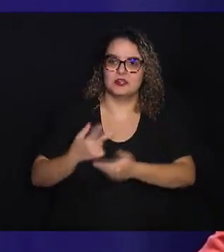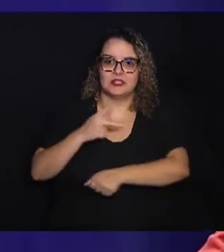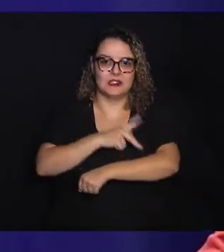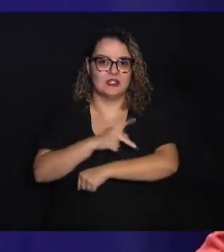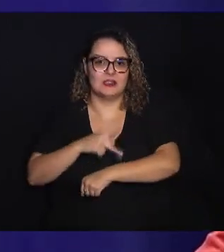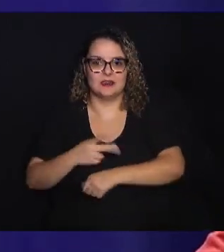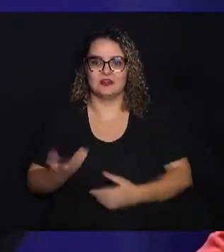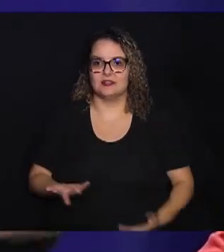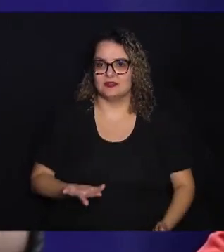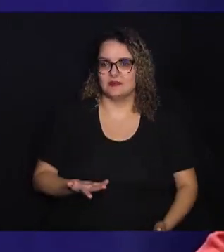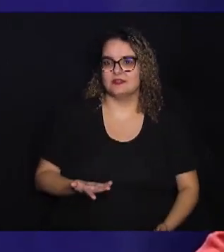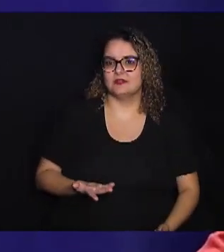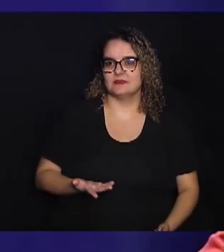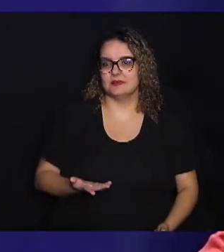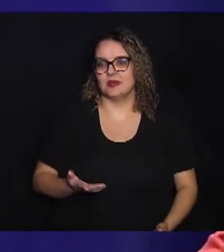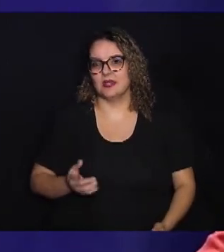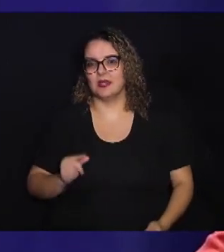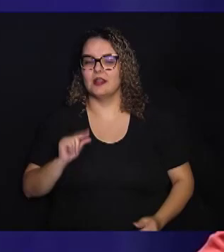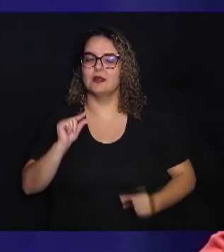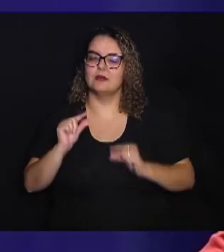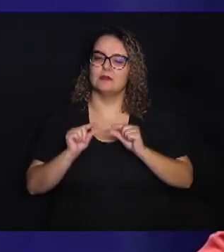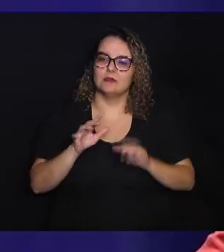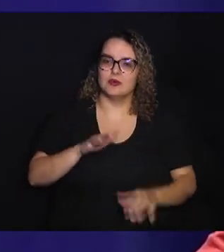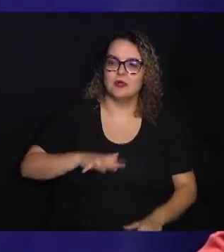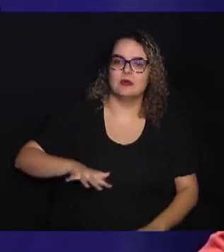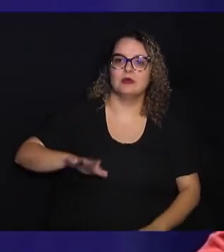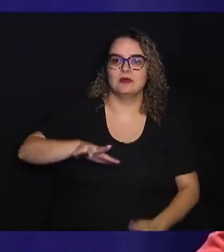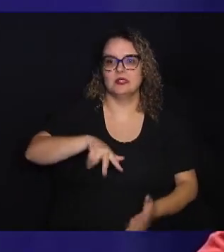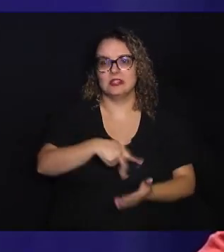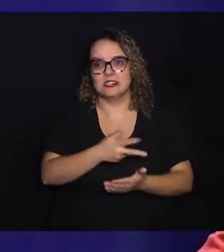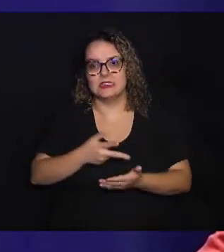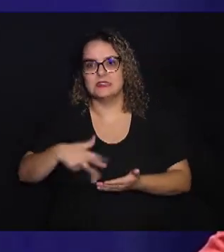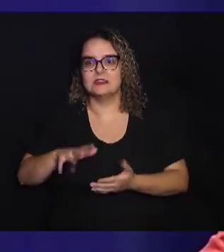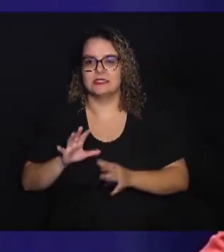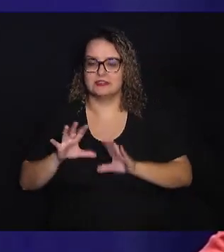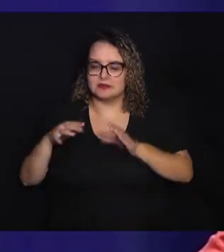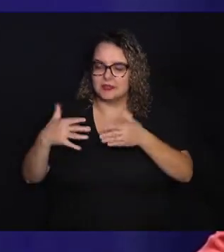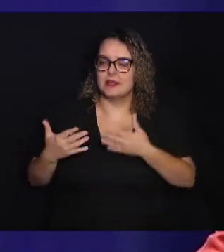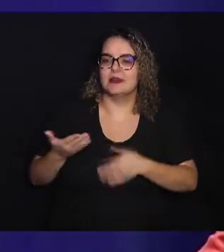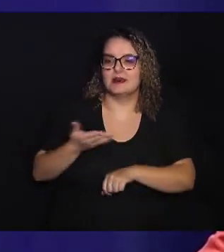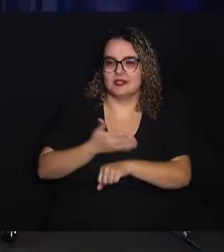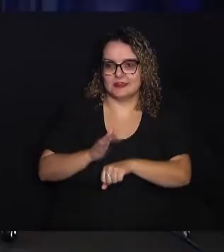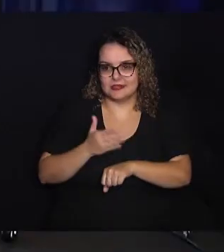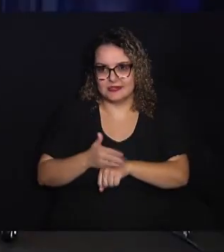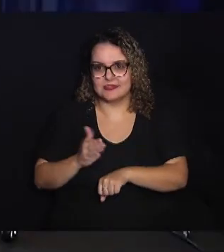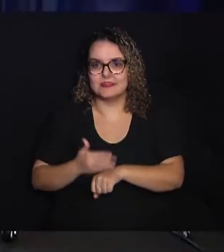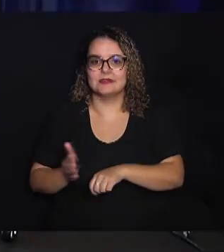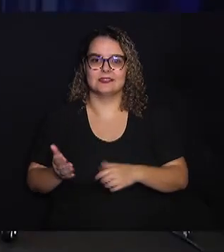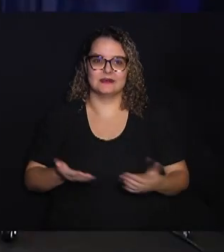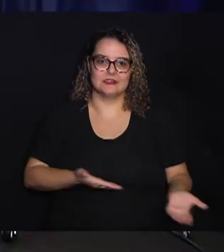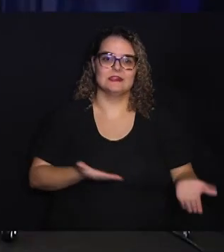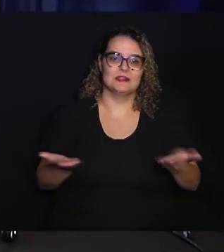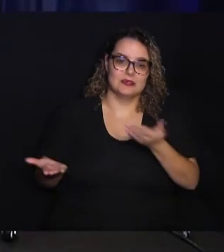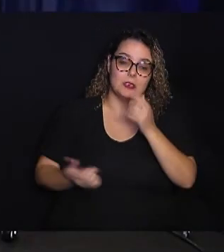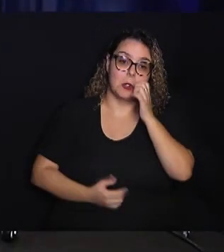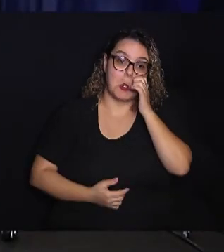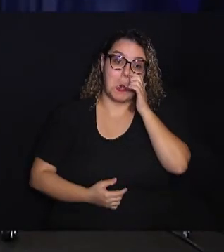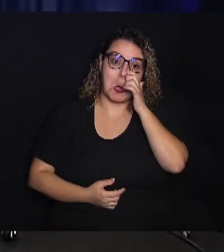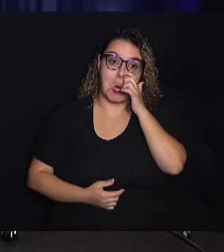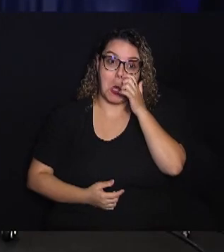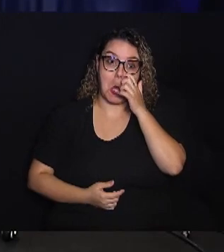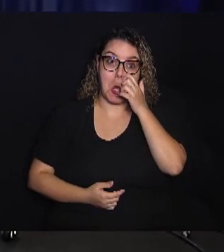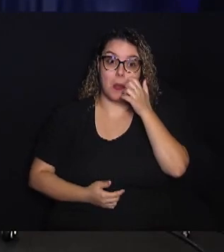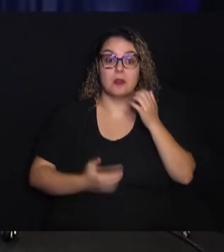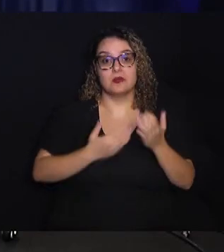aí acabei saindo um pouco da dança, daquela bolha que era ensaiar para os espetáculos, né? E fui